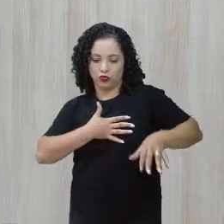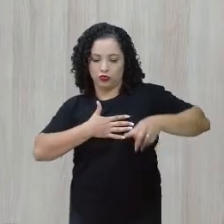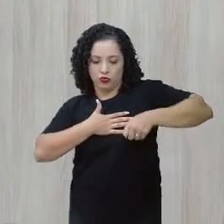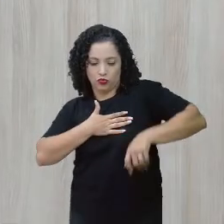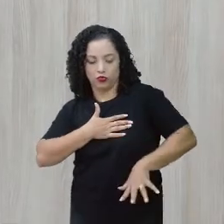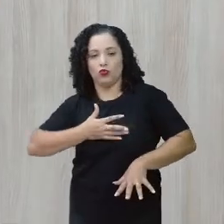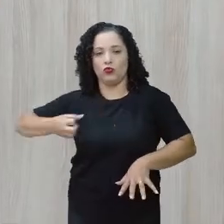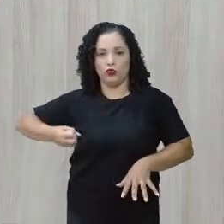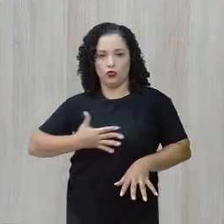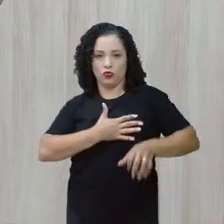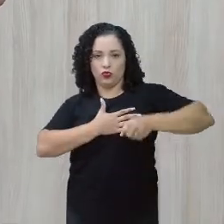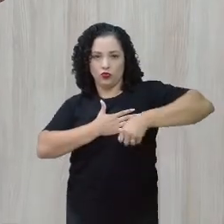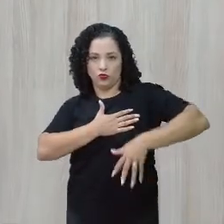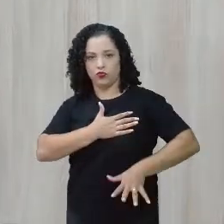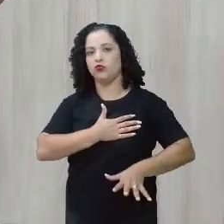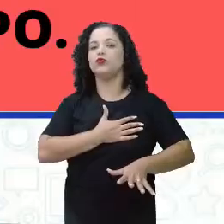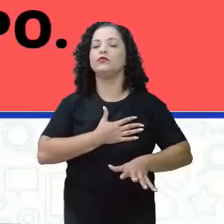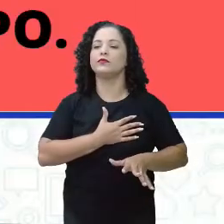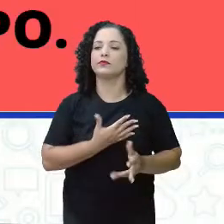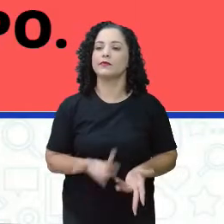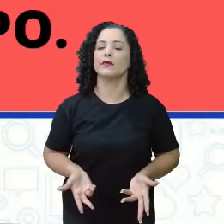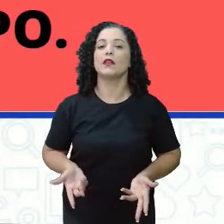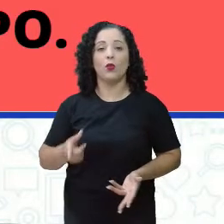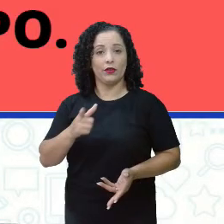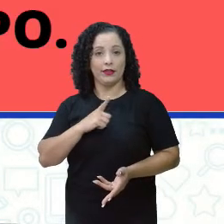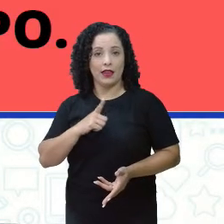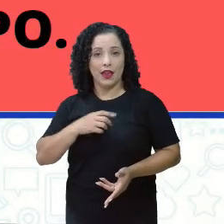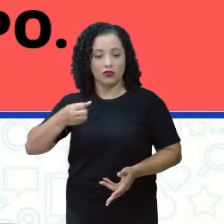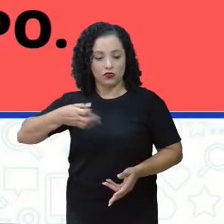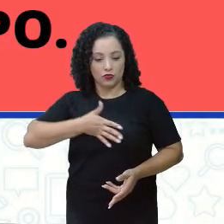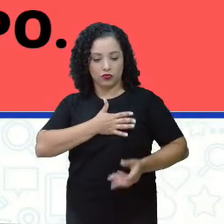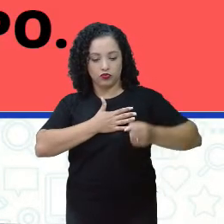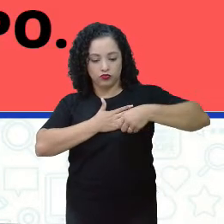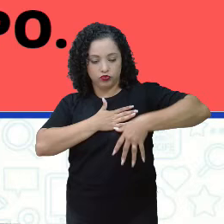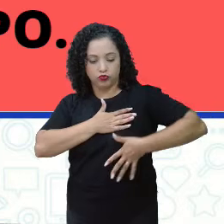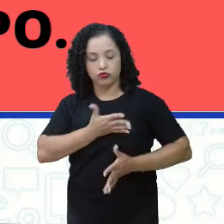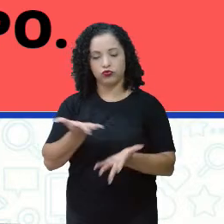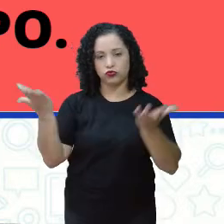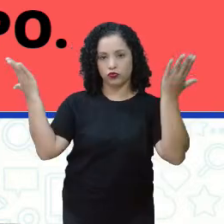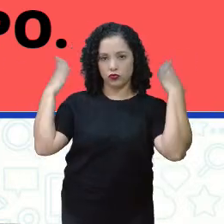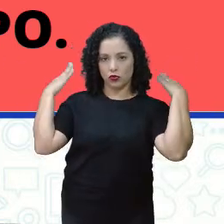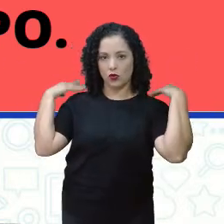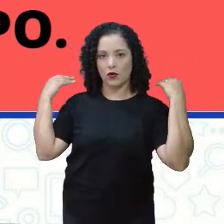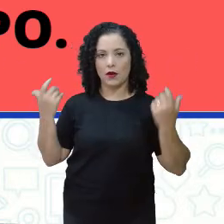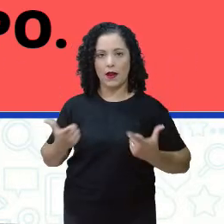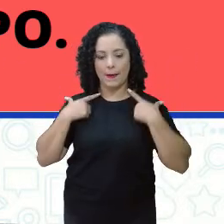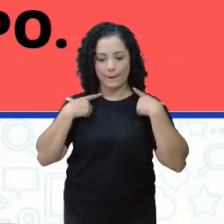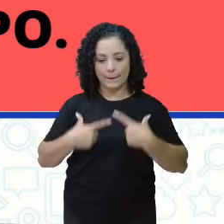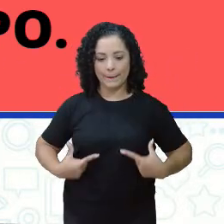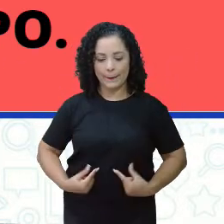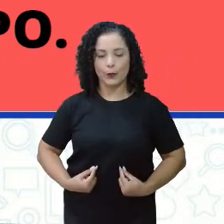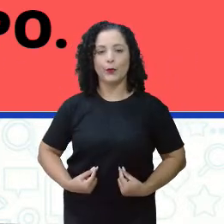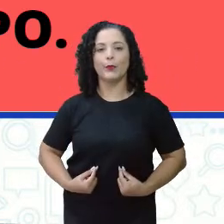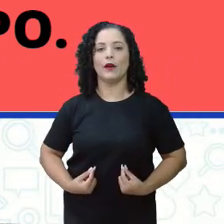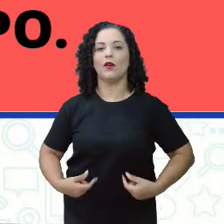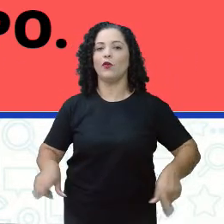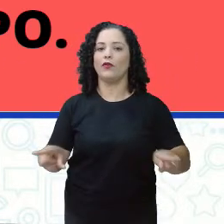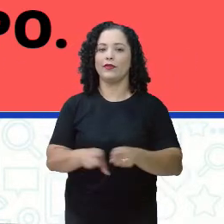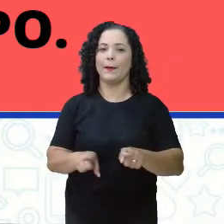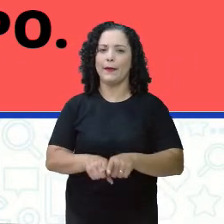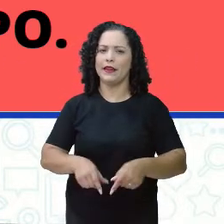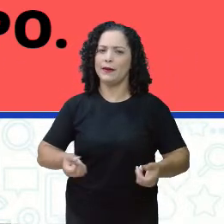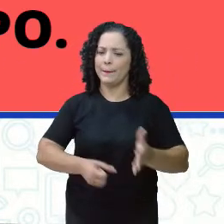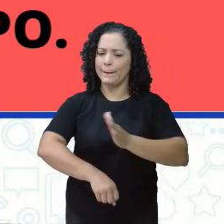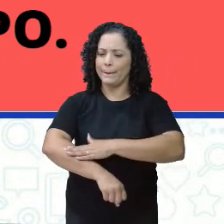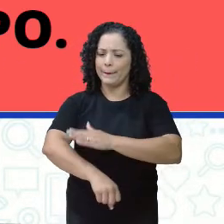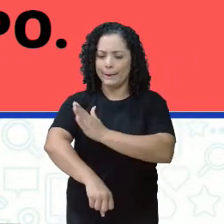nós temos as artérias que vão para os pulmões e as artérias que vão para todos os tecidos do corpo. Eu nem coloquei órgão aqui,